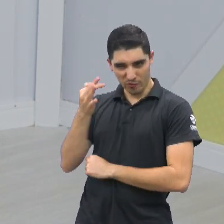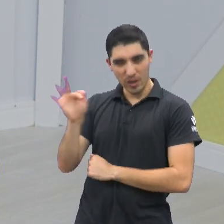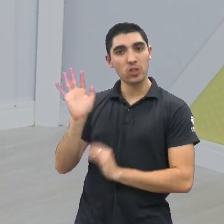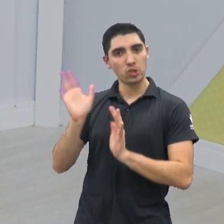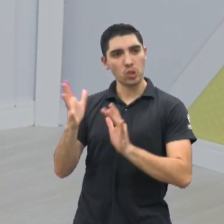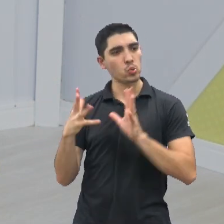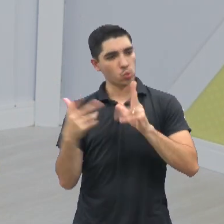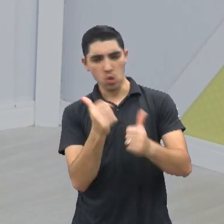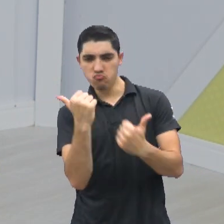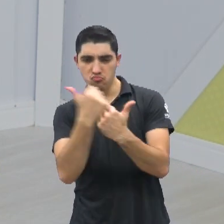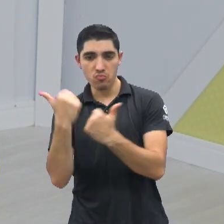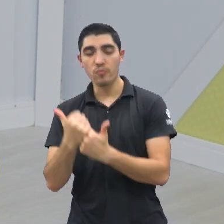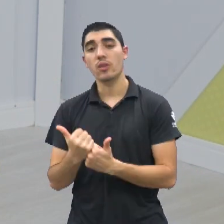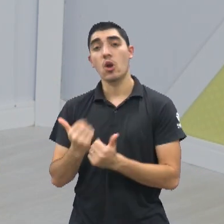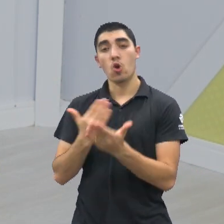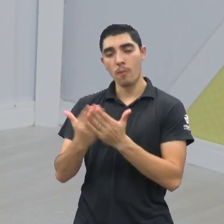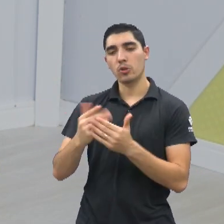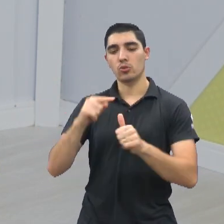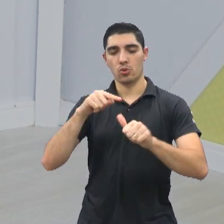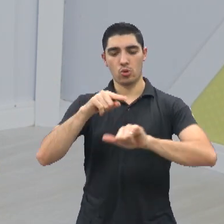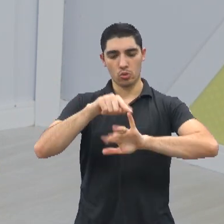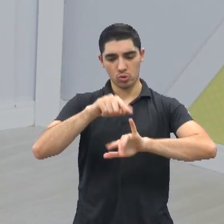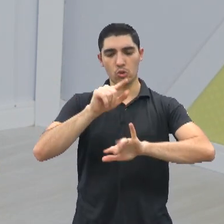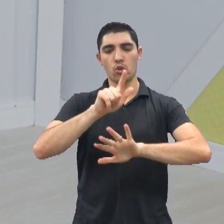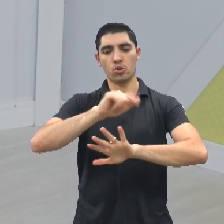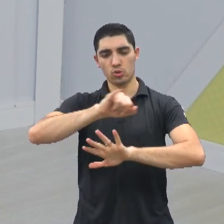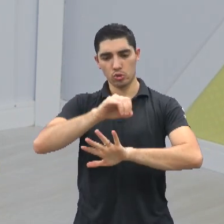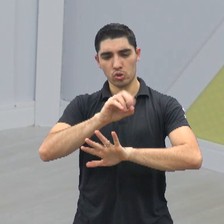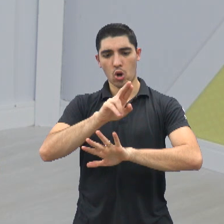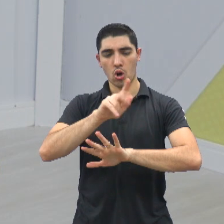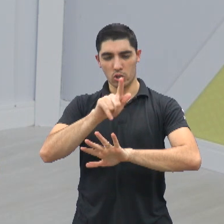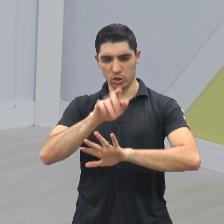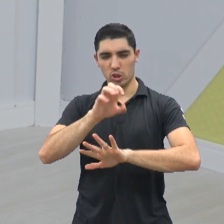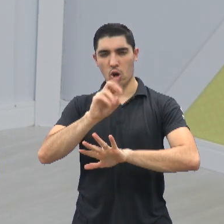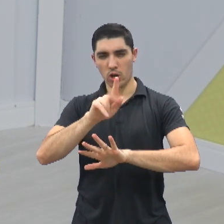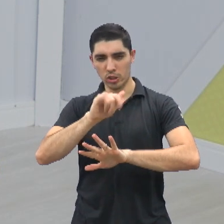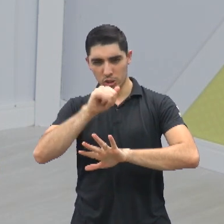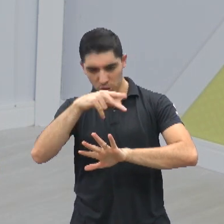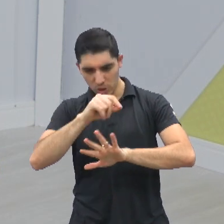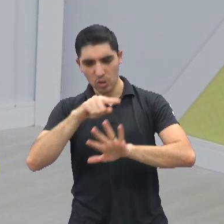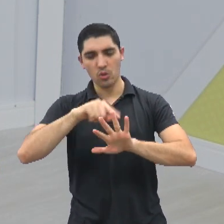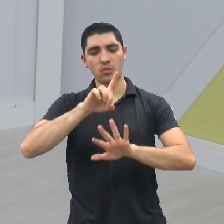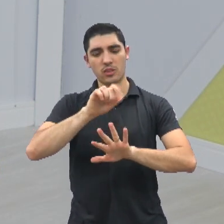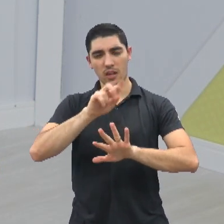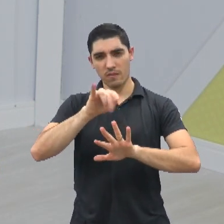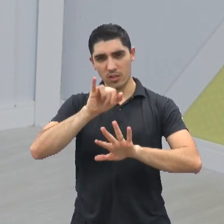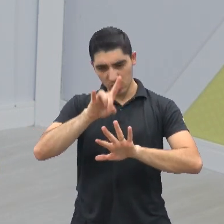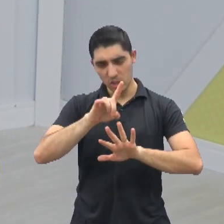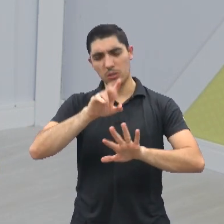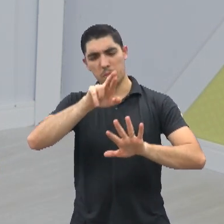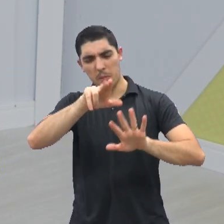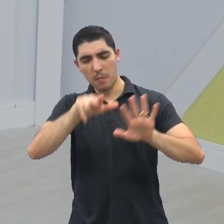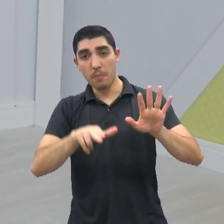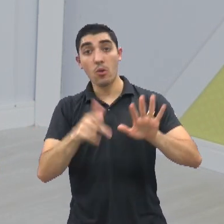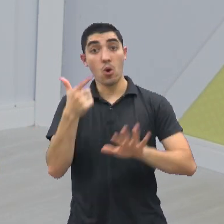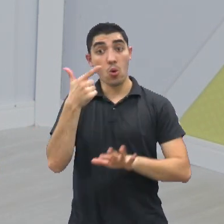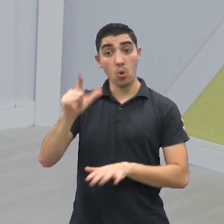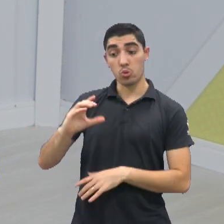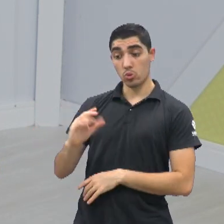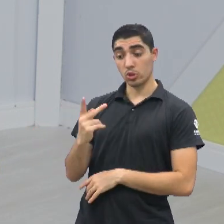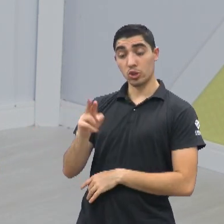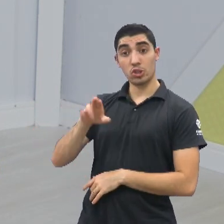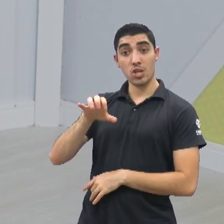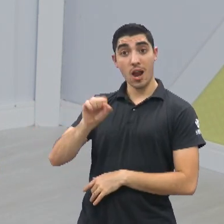partida com o georginho David Jackson de de Lousada Lucas dias e Rafa H scheimer entraram durante a partida o Charles rinol que foi o principal